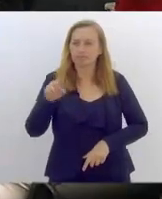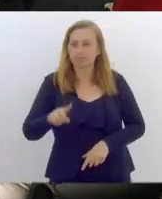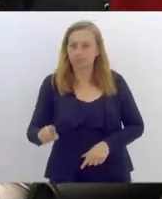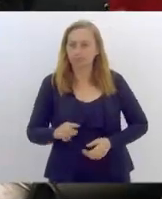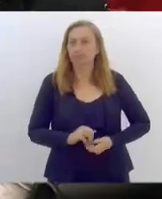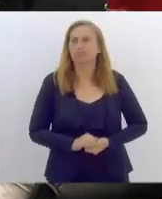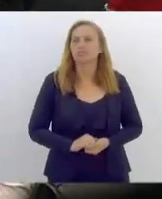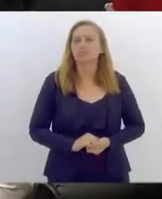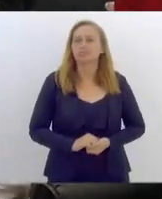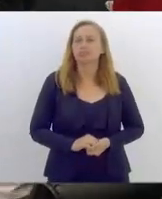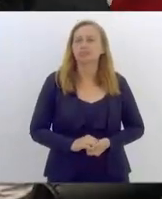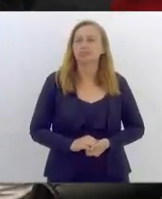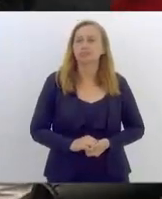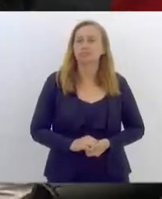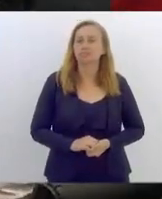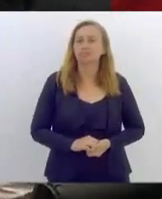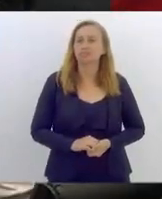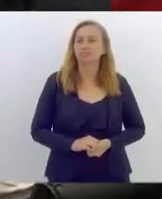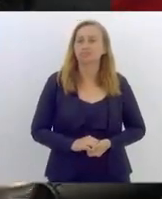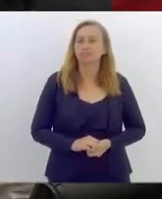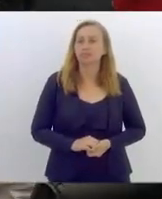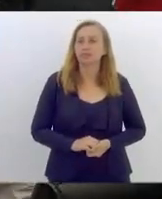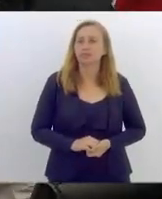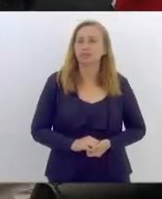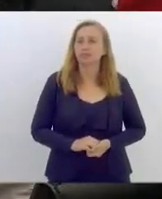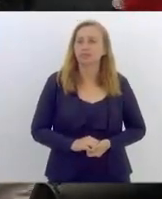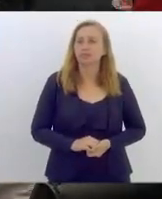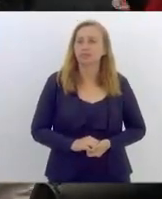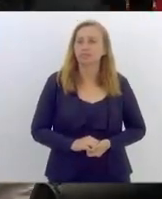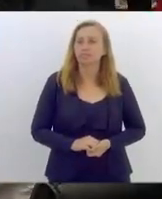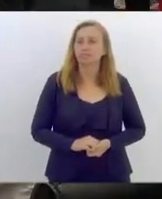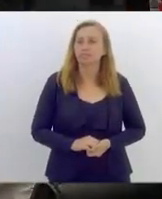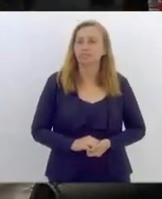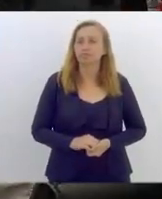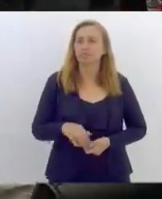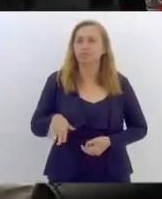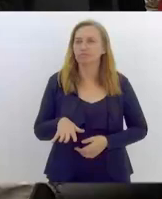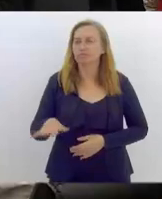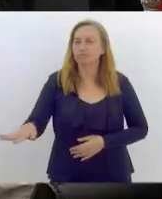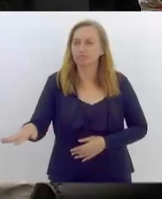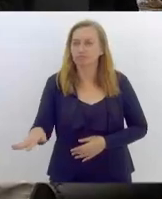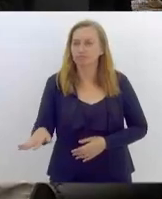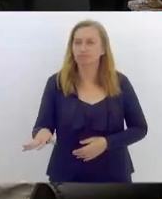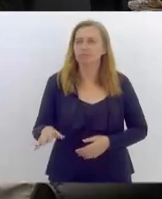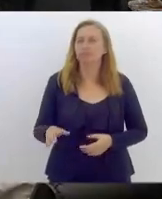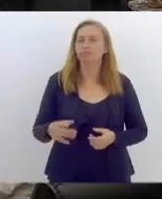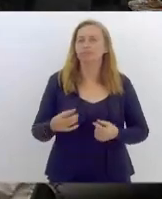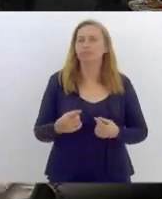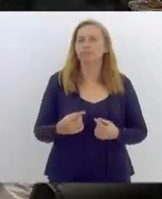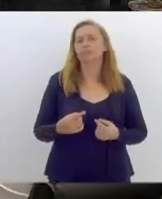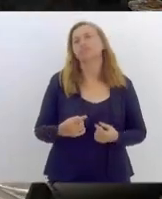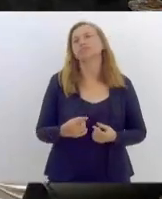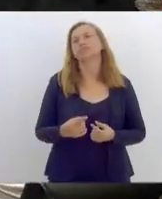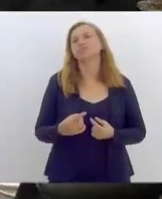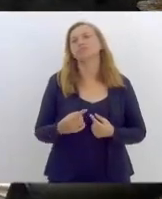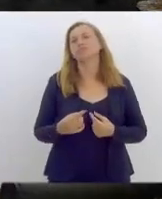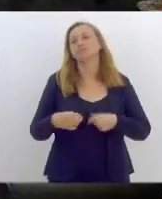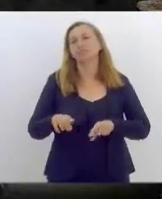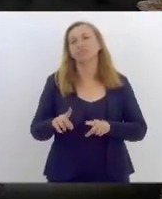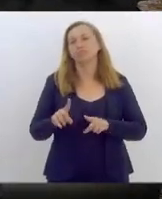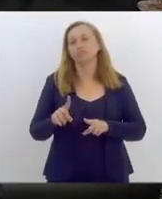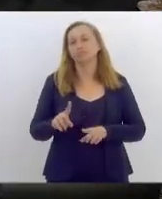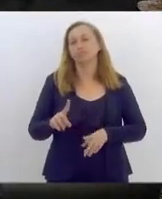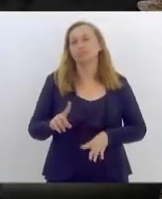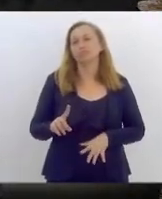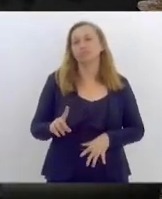Rafael Soares vem apresentando o cotidiano da favela e as violações dos direitos humanos como poucos jornalistas se